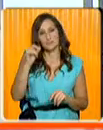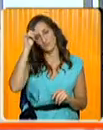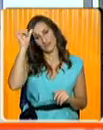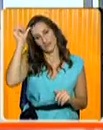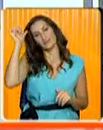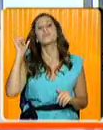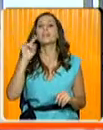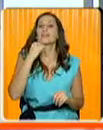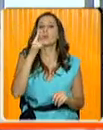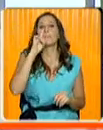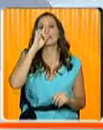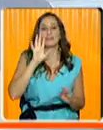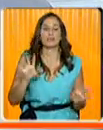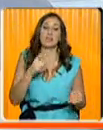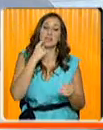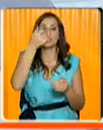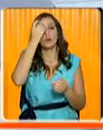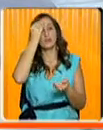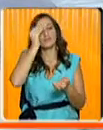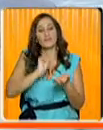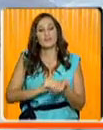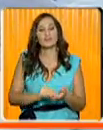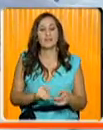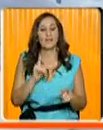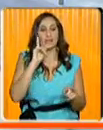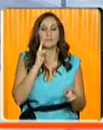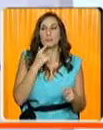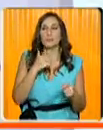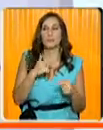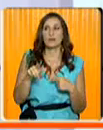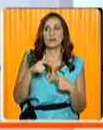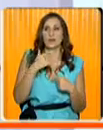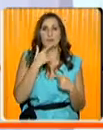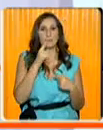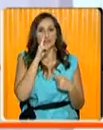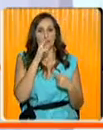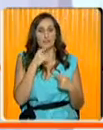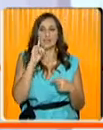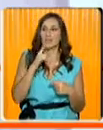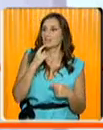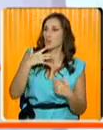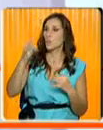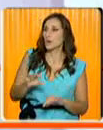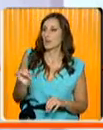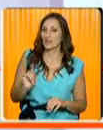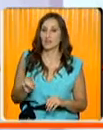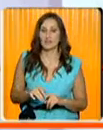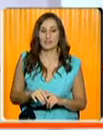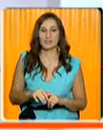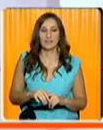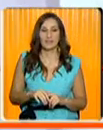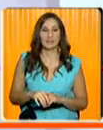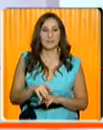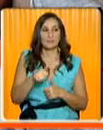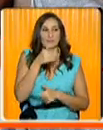Não. Dizer mentiras. Mas é o inventar a tal história. Inventar mentiras e ela perceber que a gente está a mentir. E ela diz assim: não estou a acreditar. E cala-se.